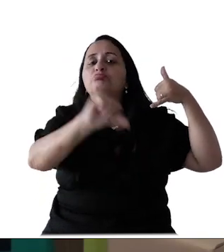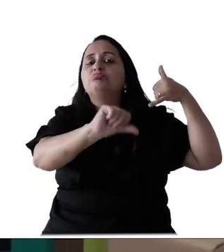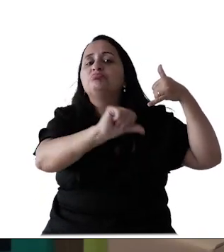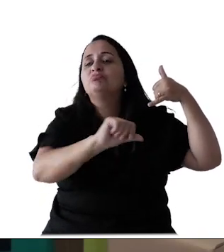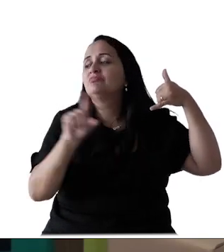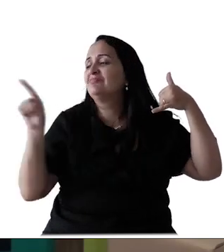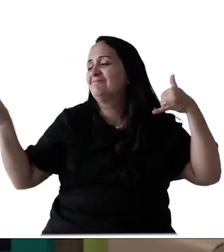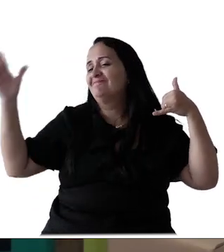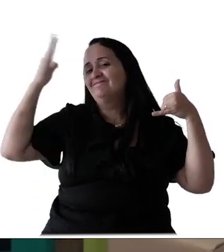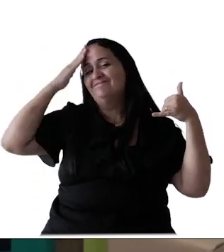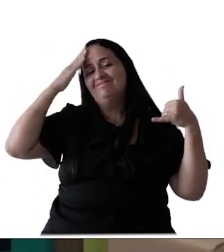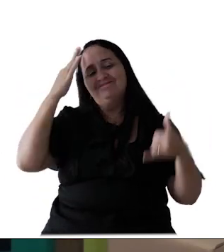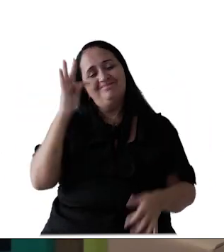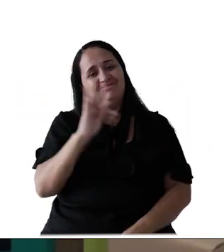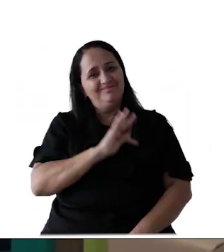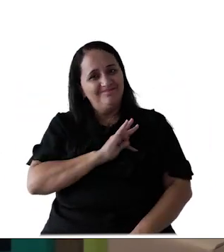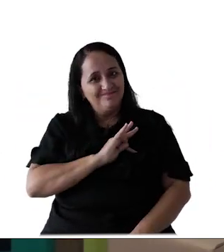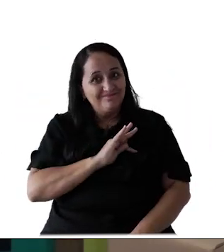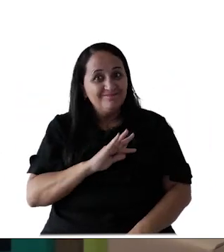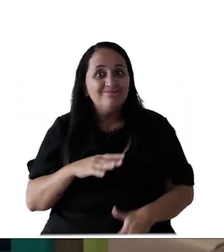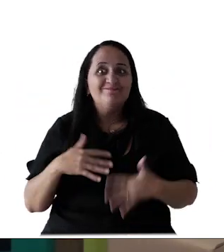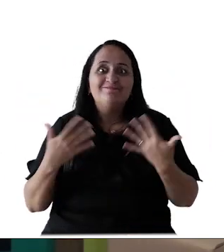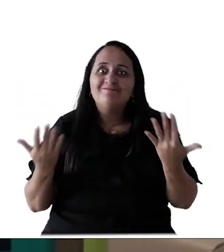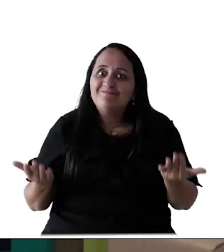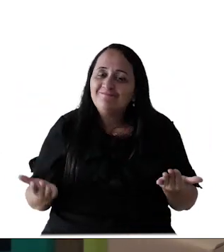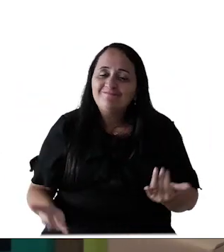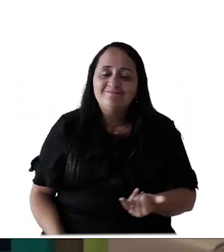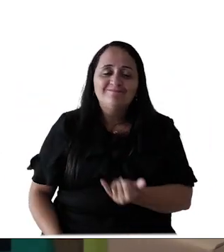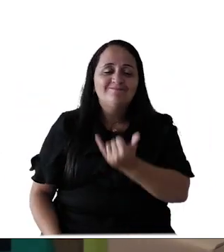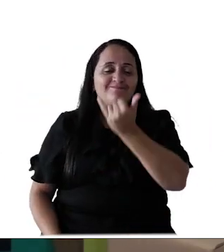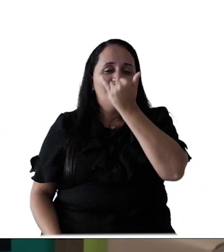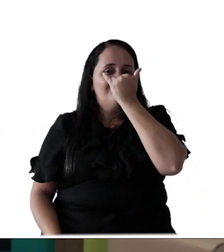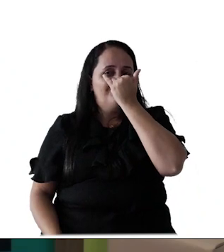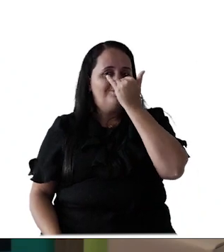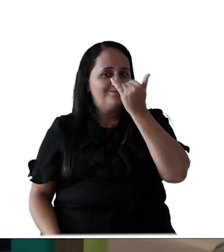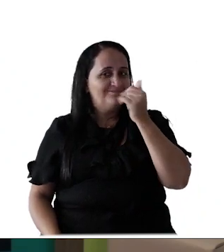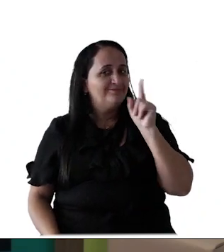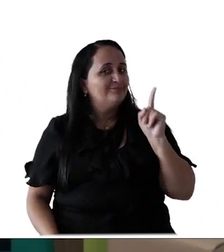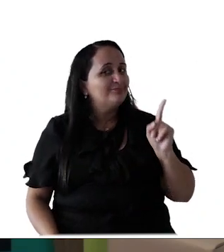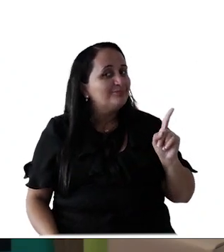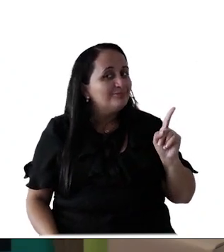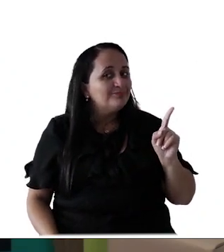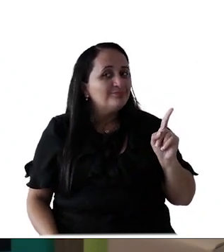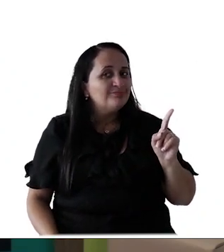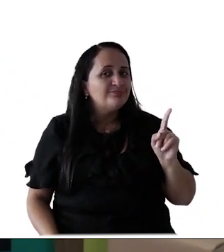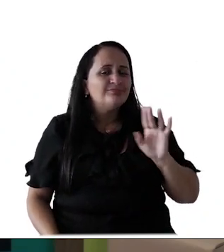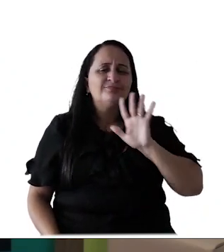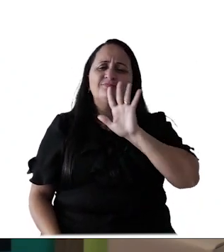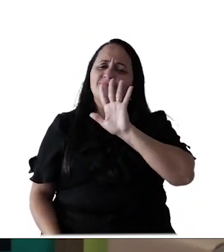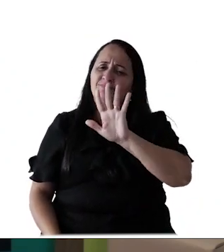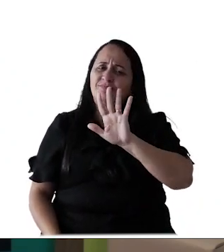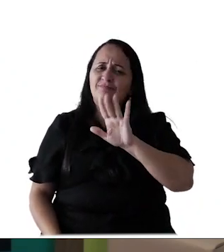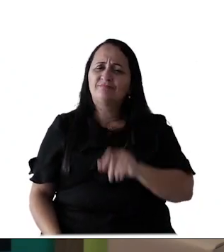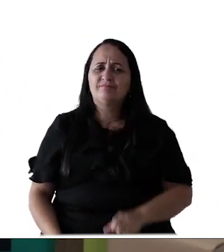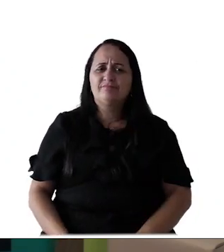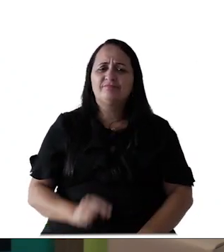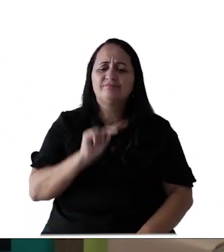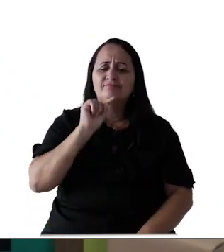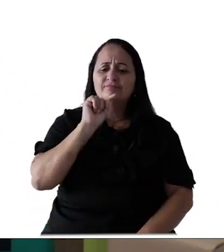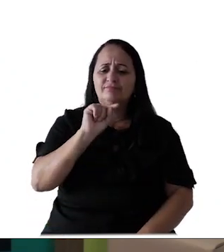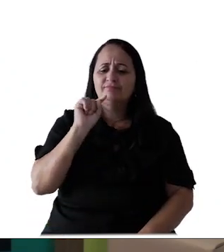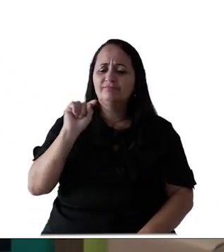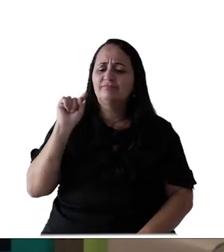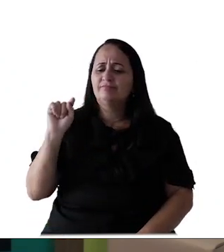cliente. Então, qual é a alternativa correta em que esse uso dessas